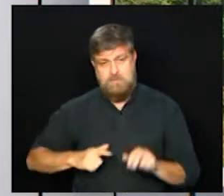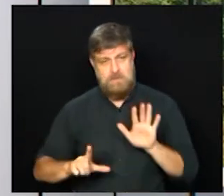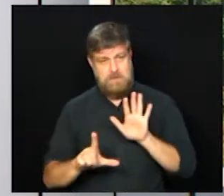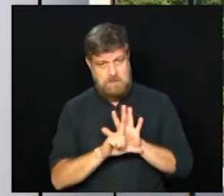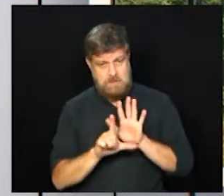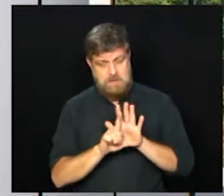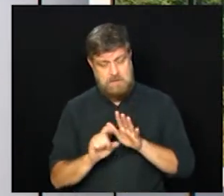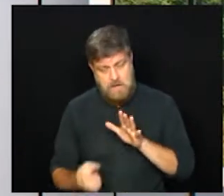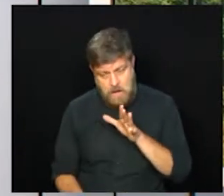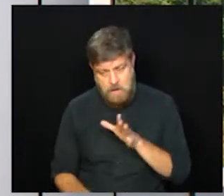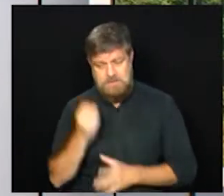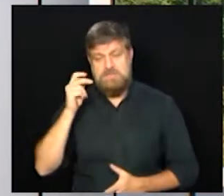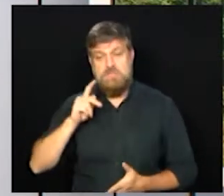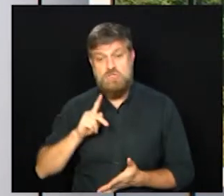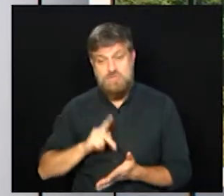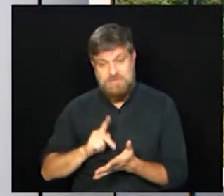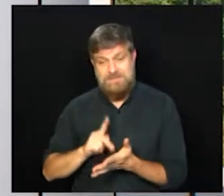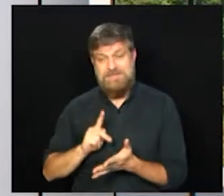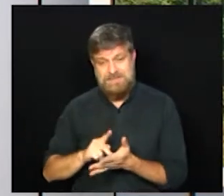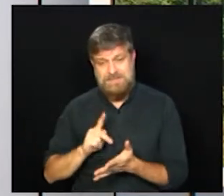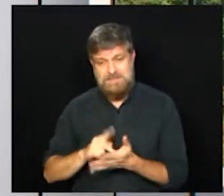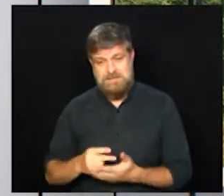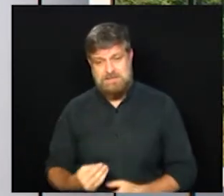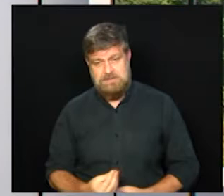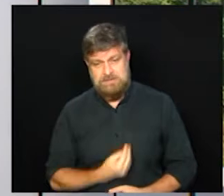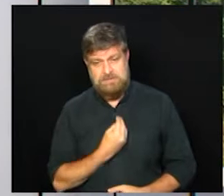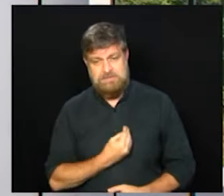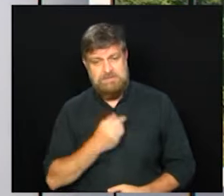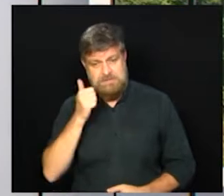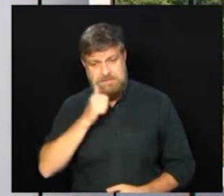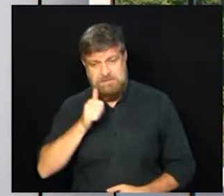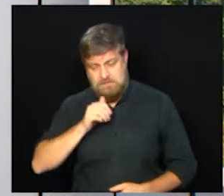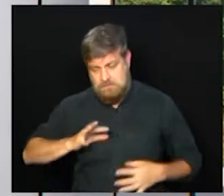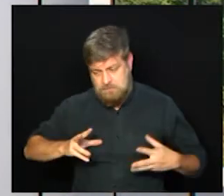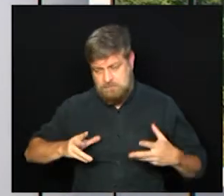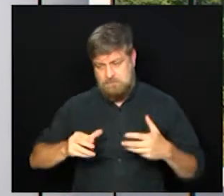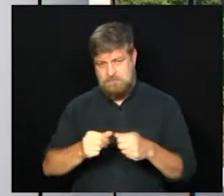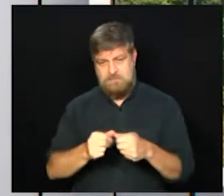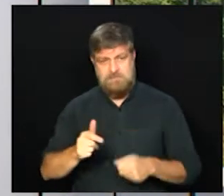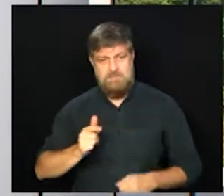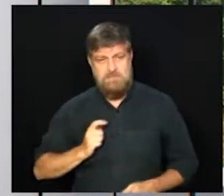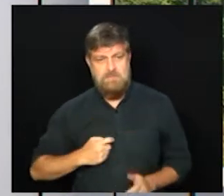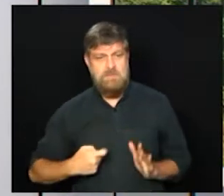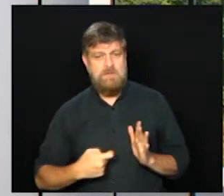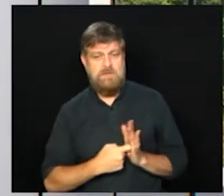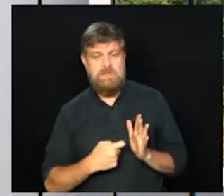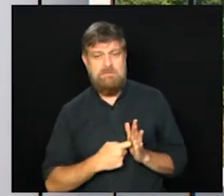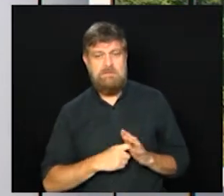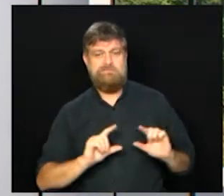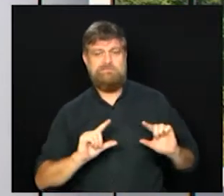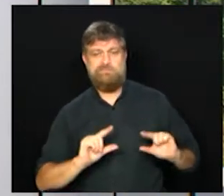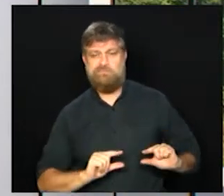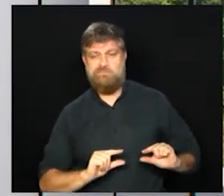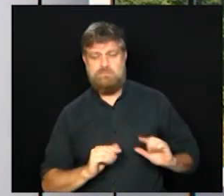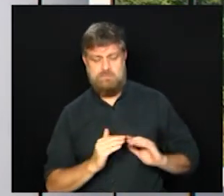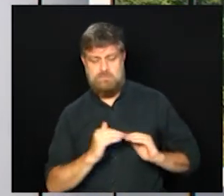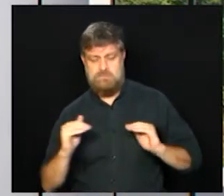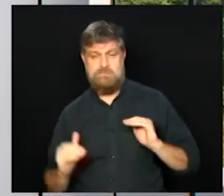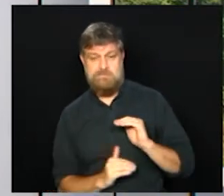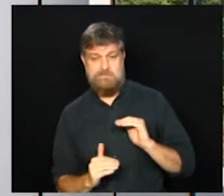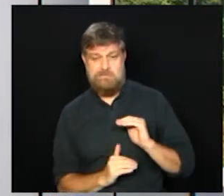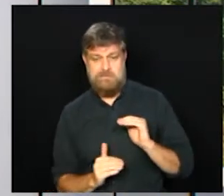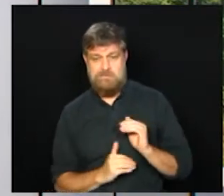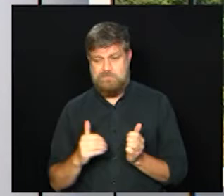uma realidade na vida das mulheres, né? Os dados são subnotificados, os dados já são assustadores e